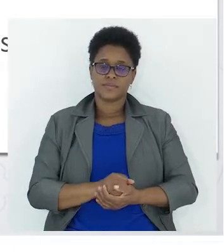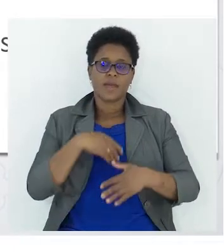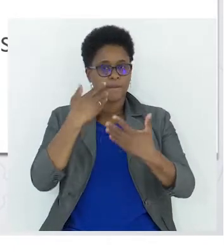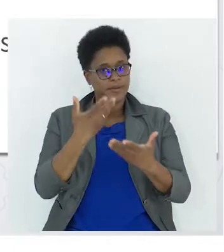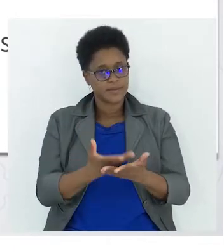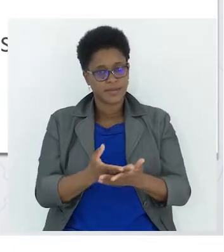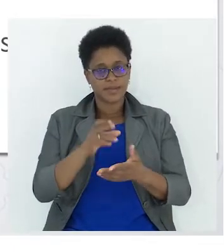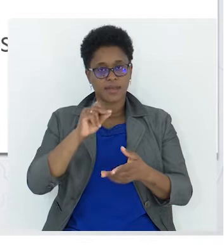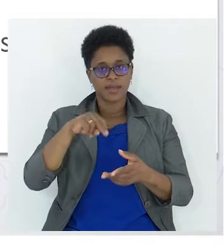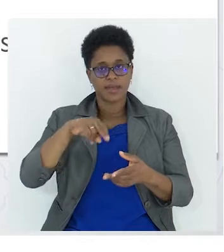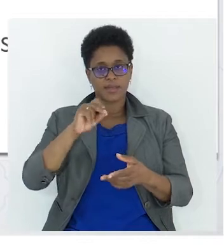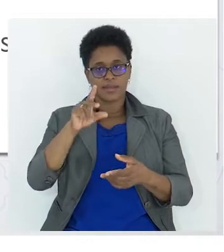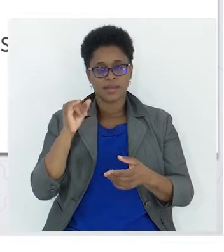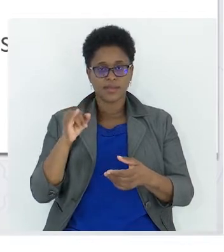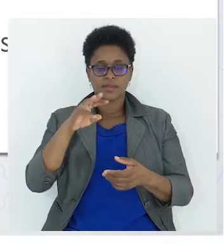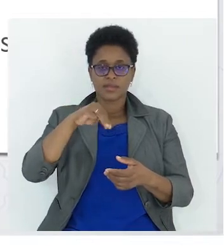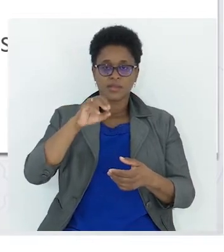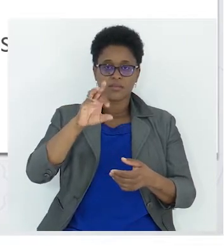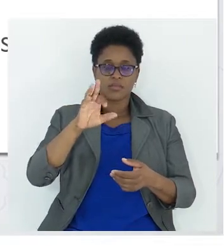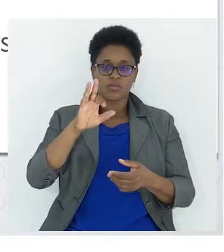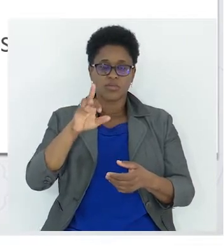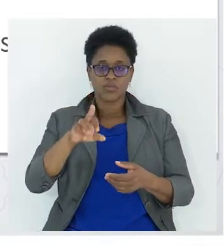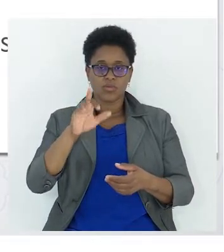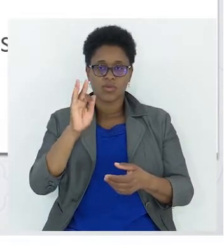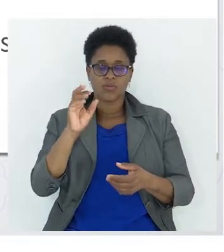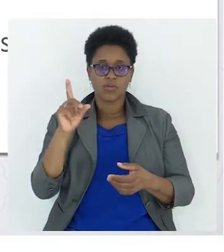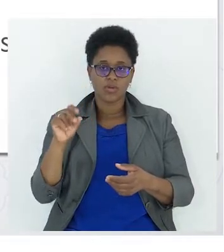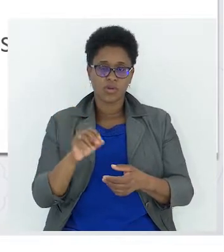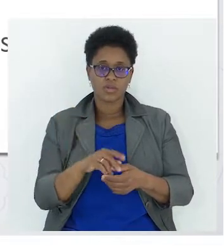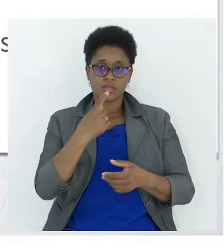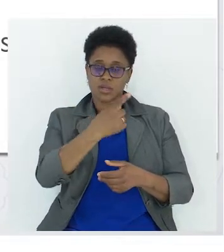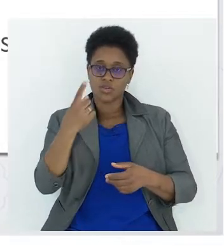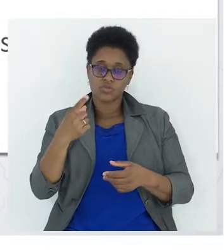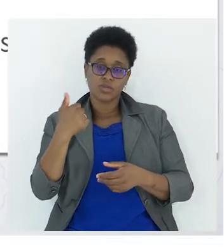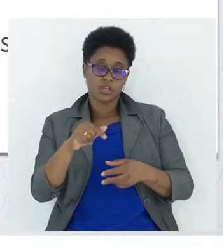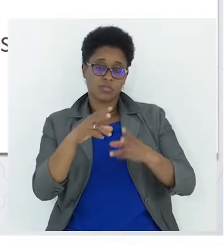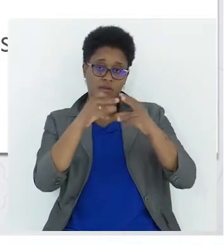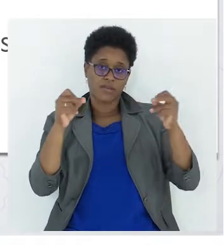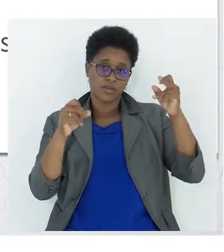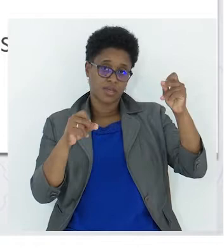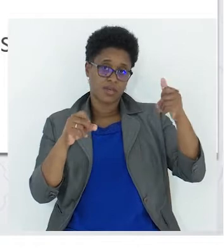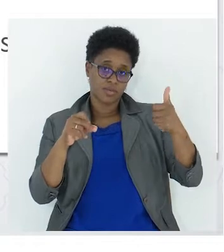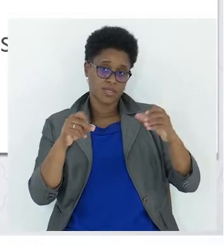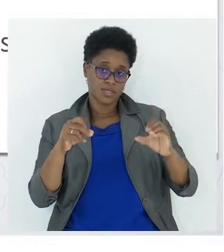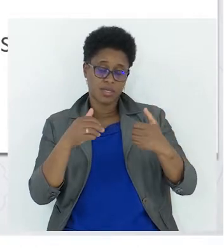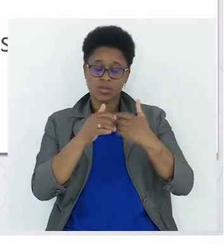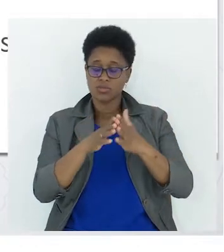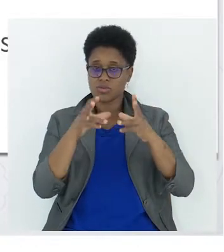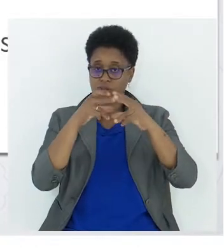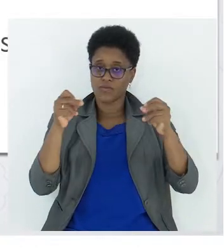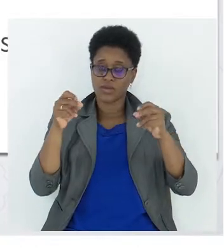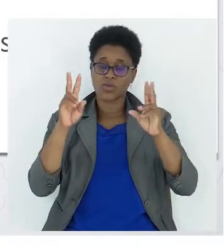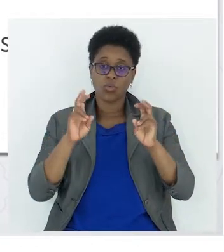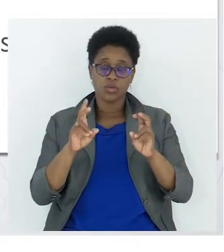Apresenta a análise morfológica de cada uma. Temos a frase A, a frase B e a frase C. Todas essas frases estão contextualizadas. Vais